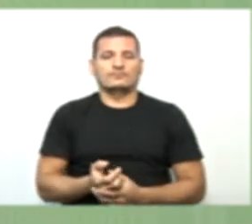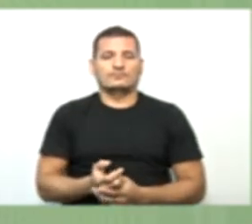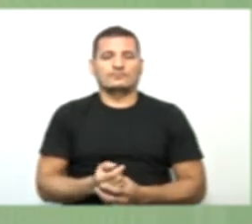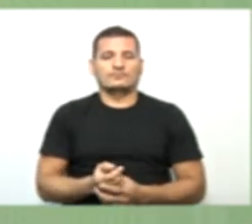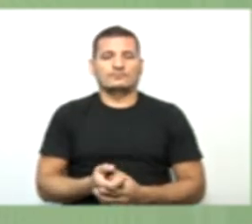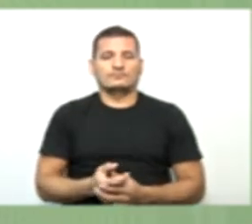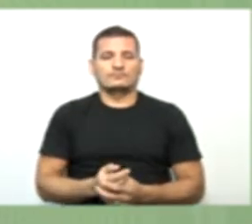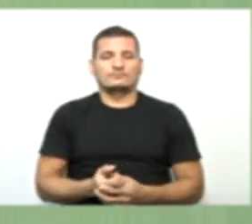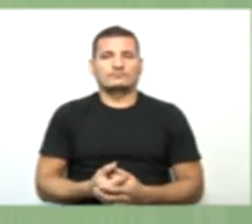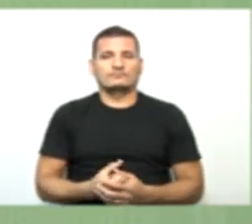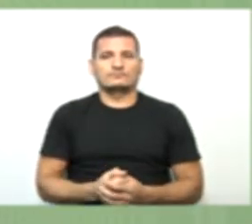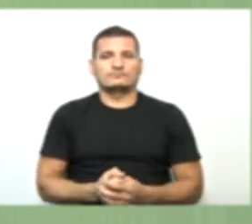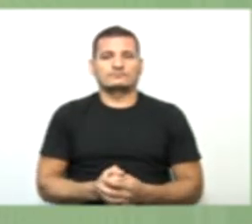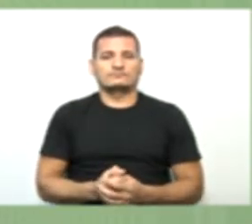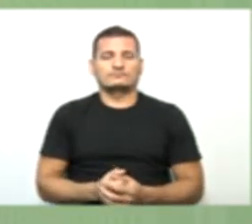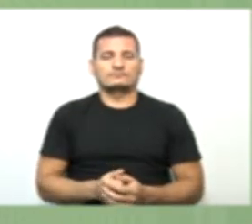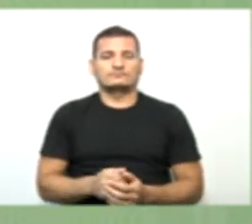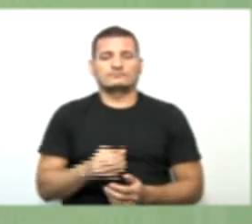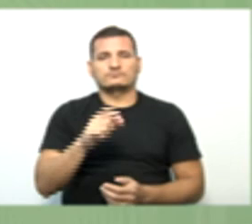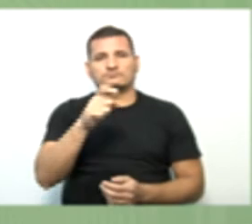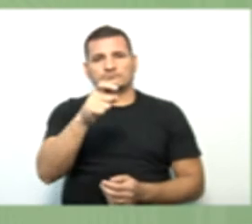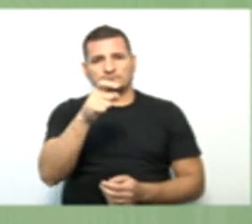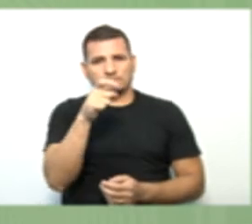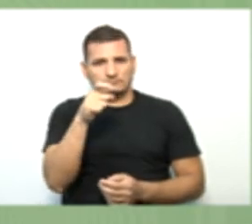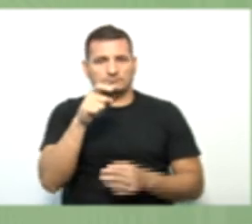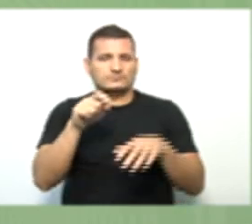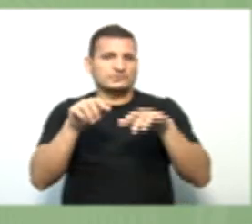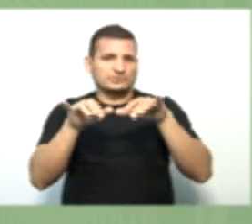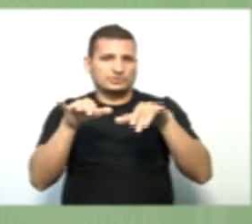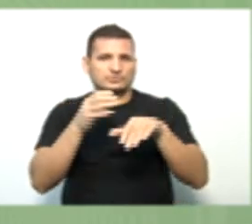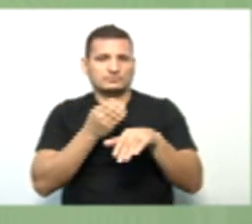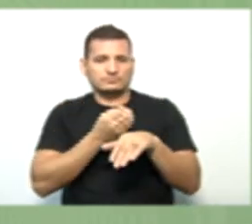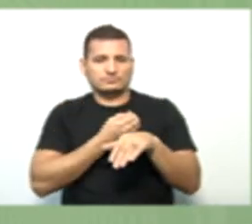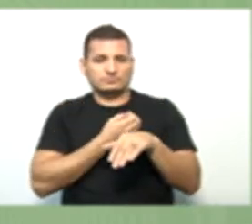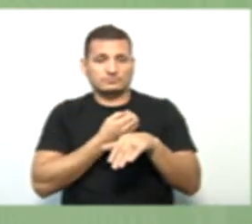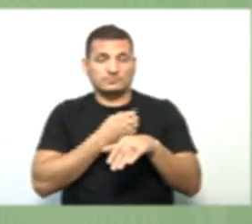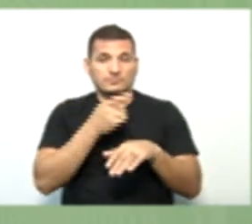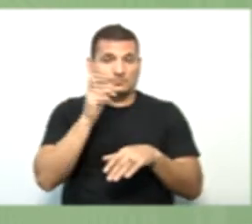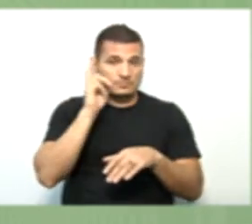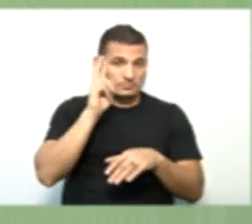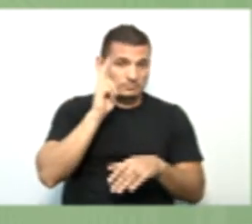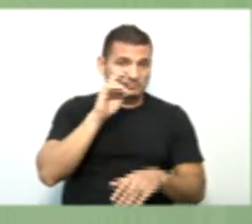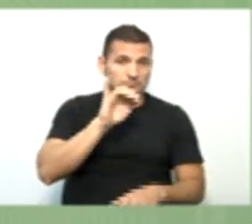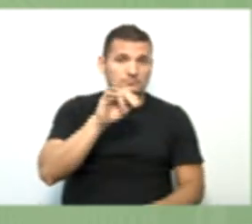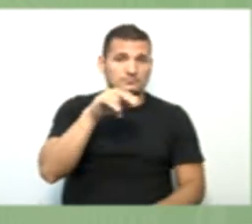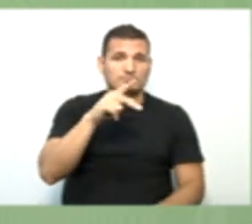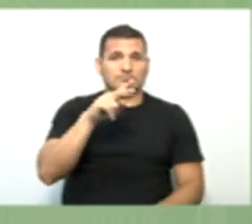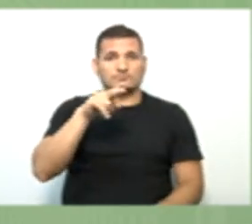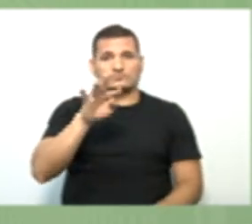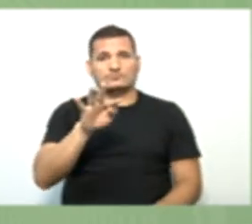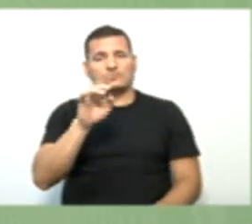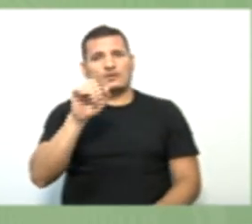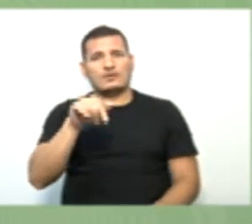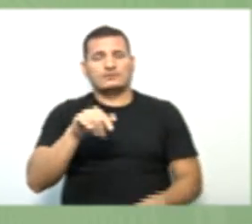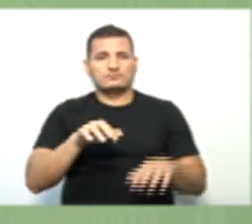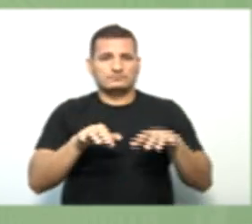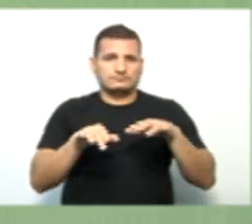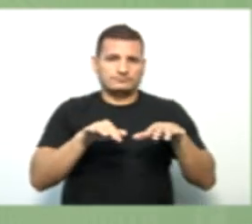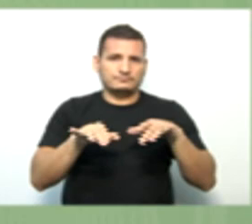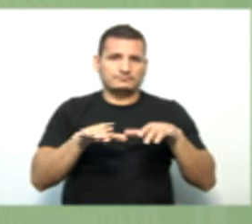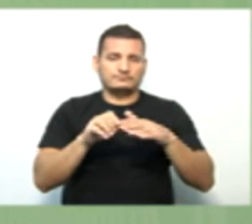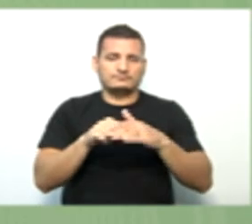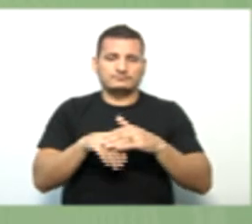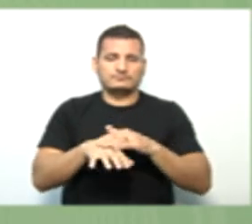input, digite um número, né? Lembrando que o comando input, ele realiza a entrada do teclado de strings, né,